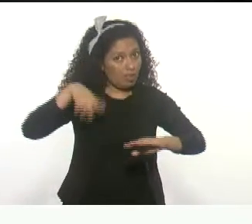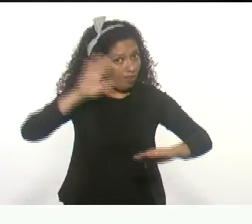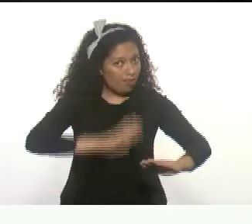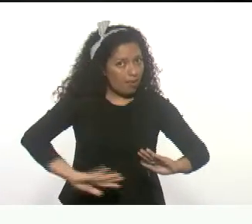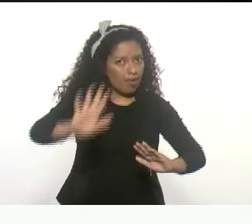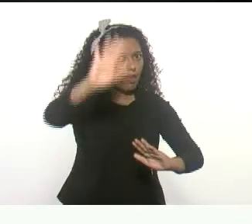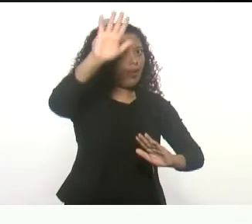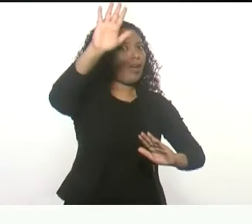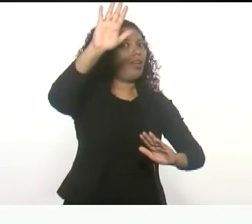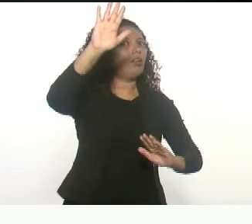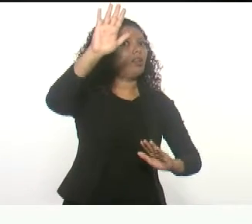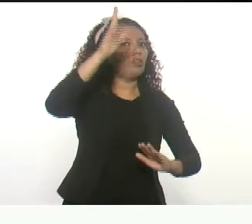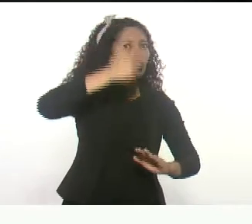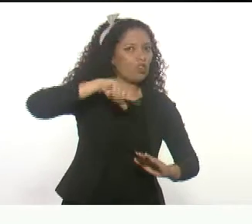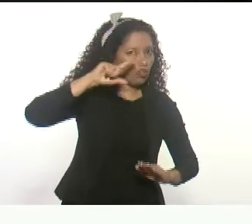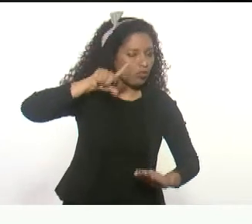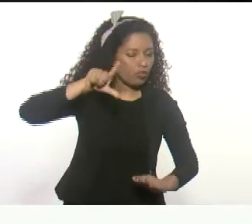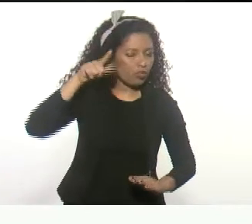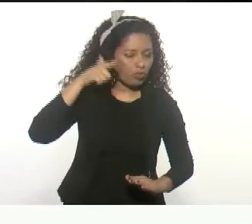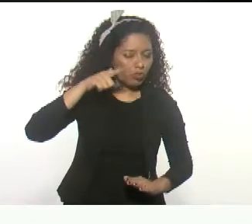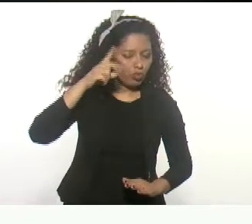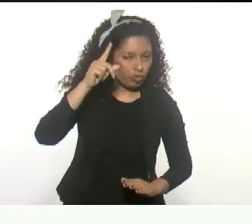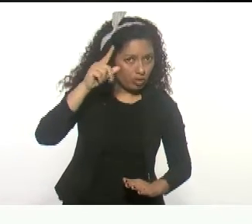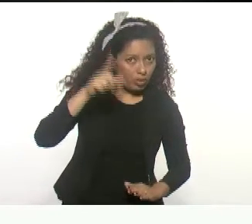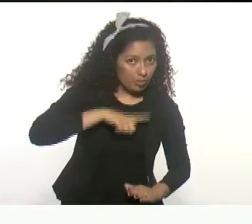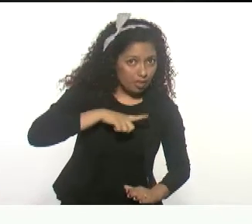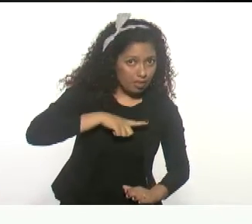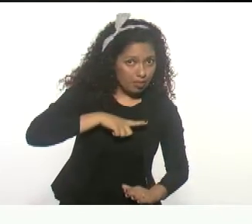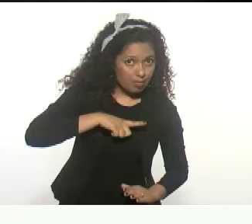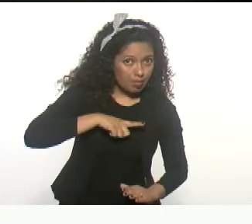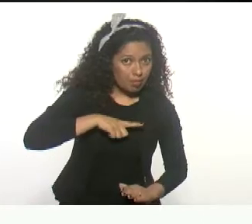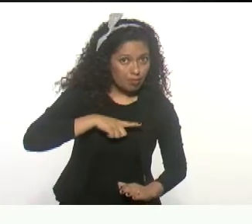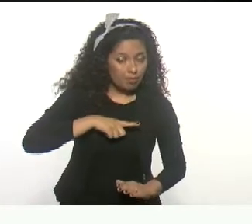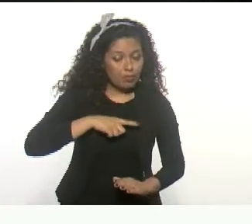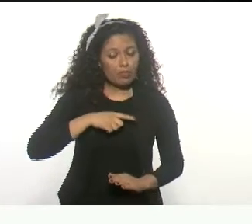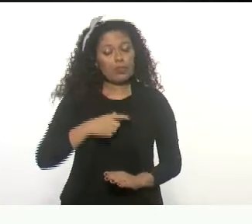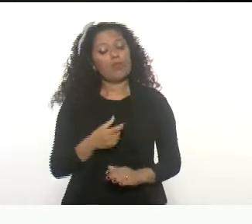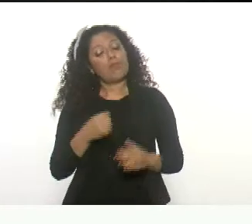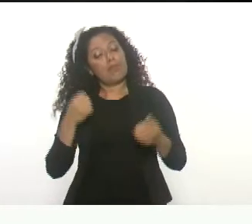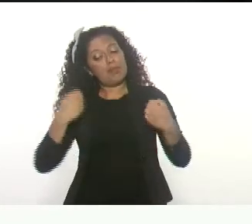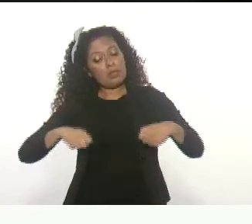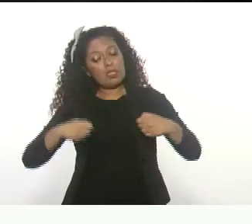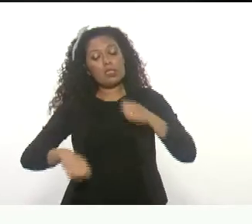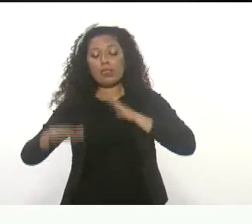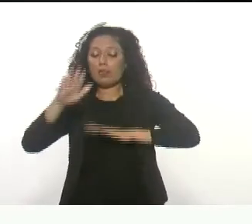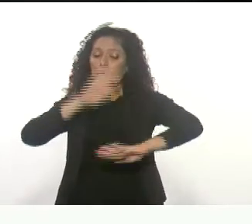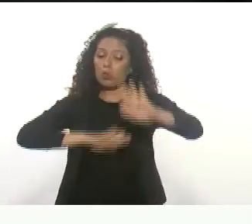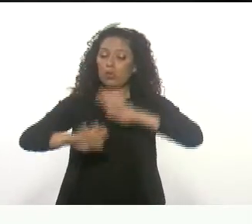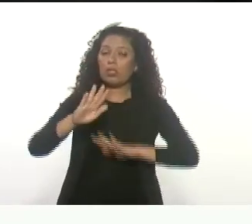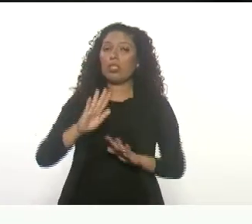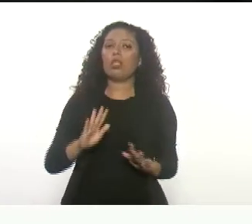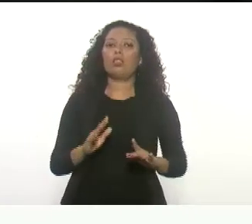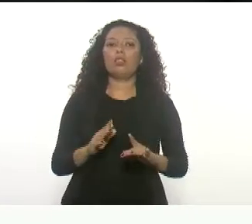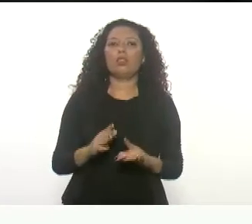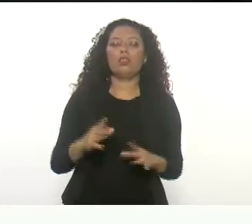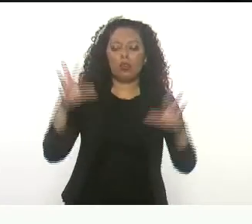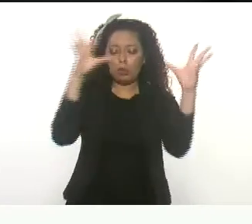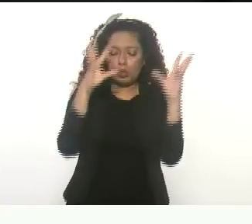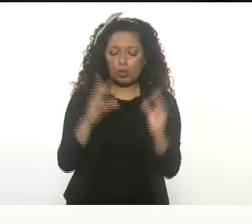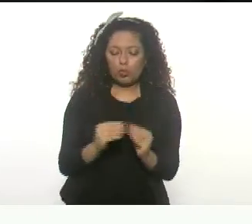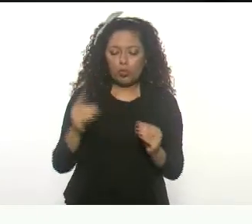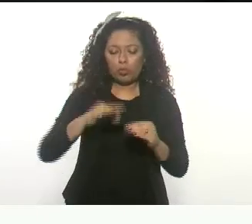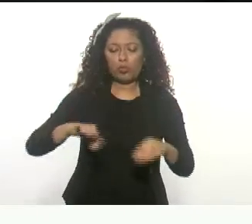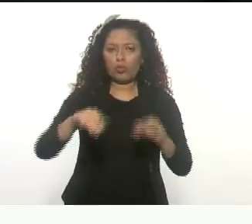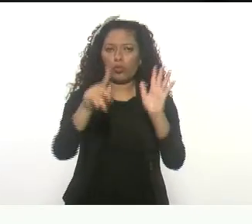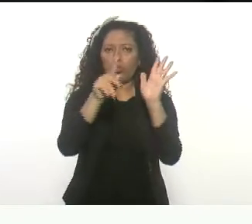ter as condições e alcançar os resultados que a gente precisa garantir para a população. E aí a conclusão, em termos gerais, programas